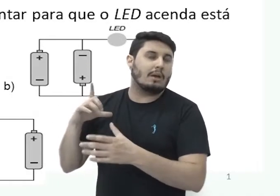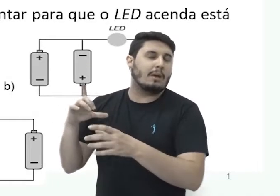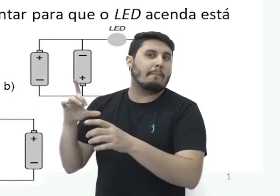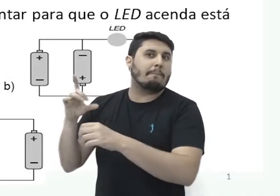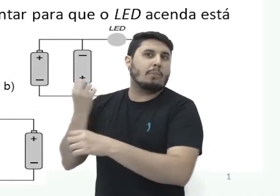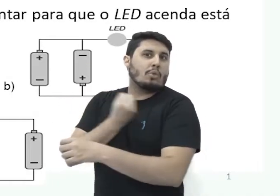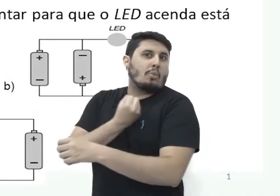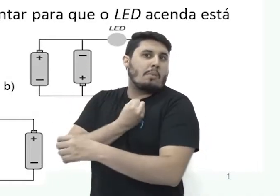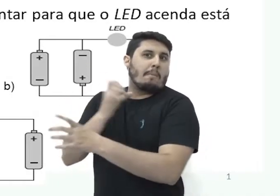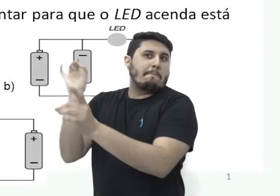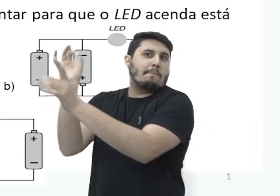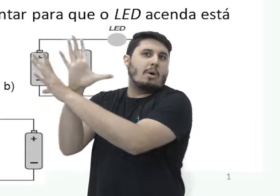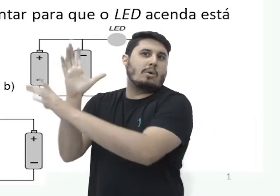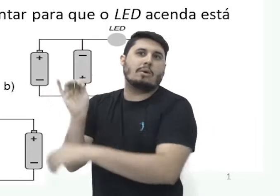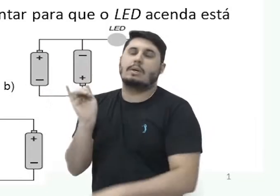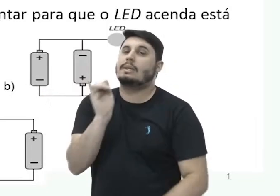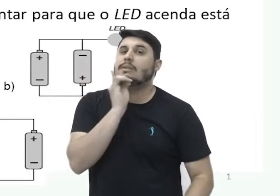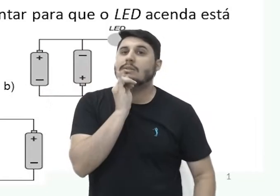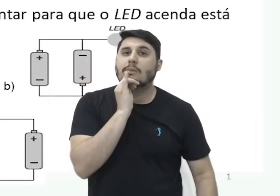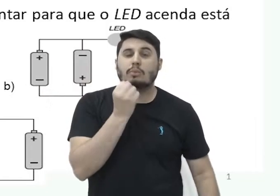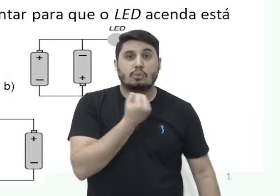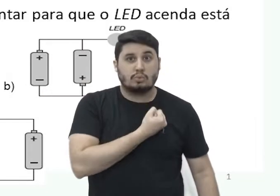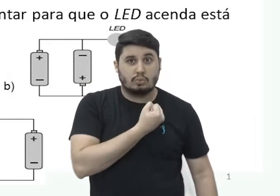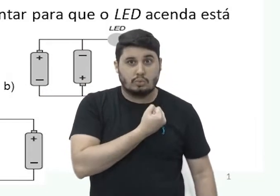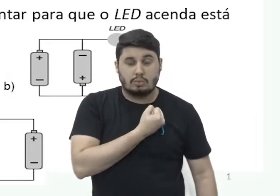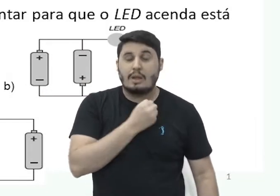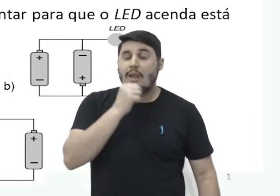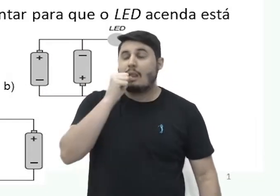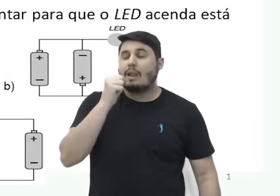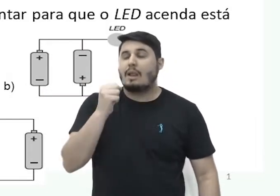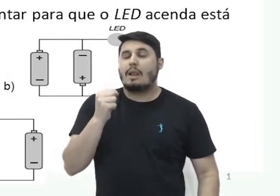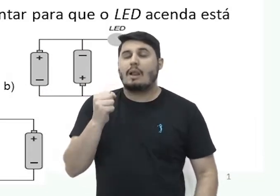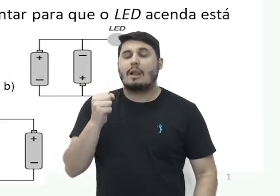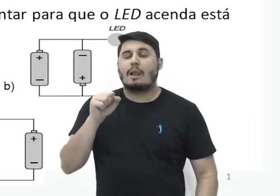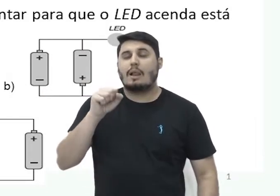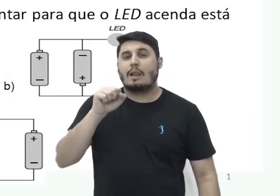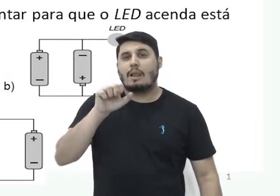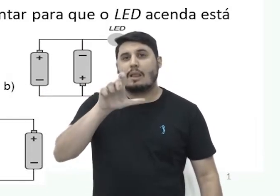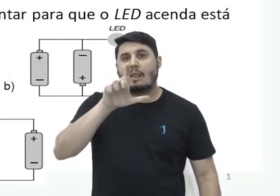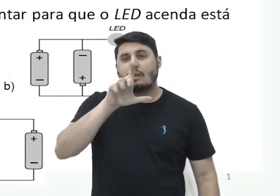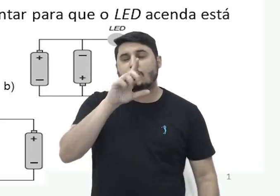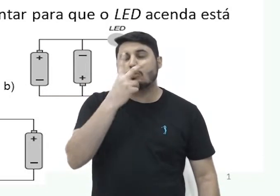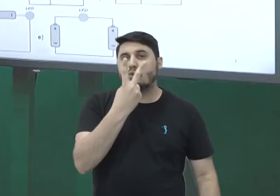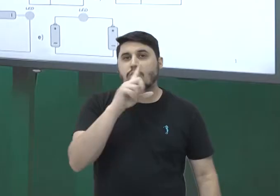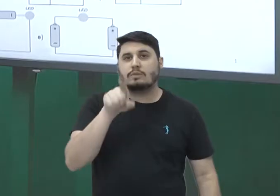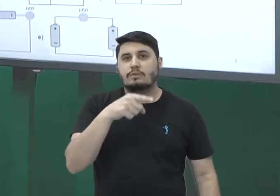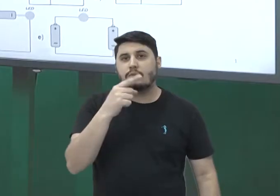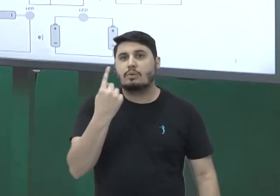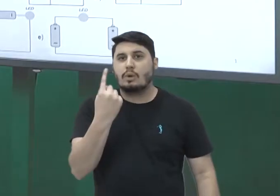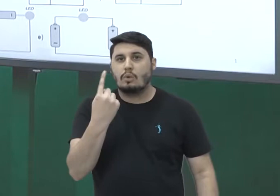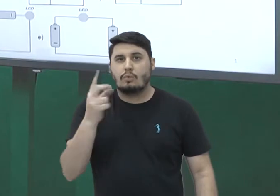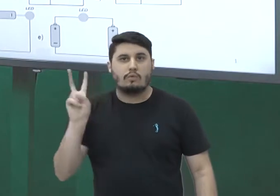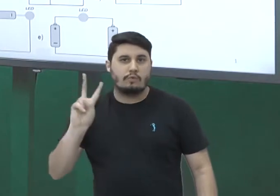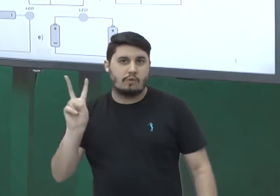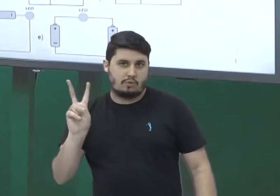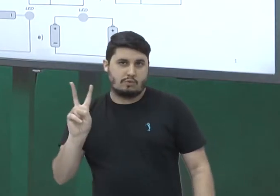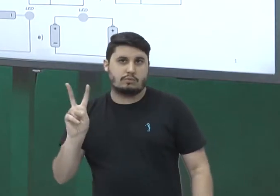LED de cor amarela, a DDP mínima entre seus terminais é de 2,1 volts. Presta